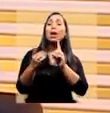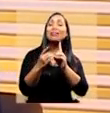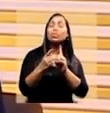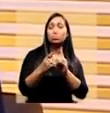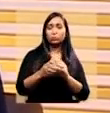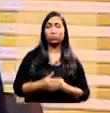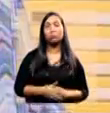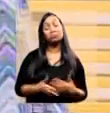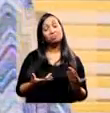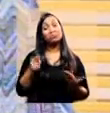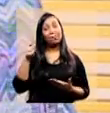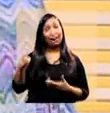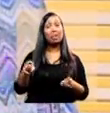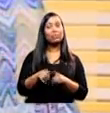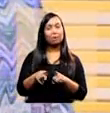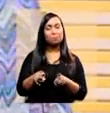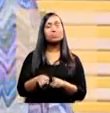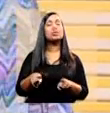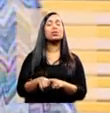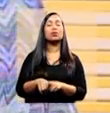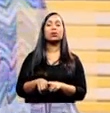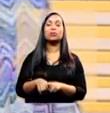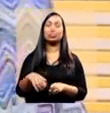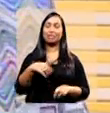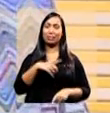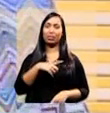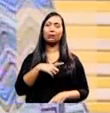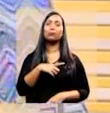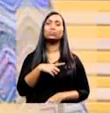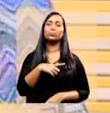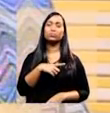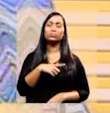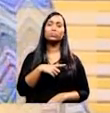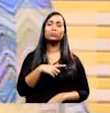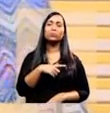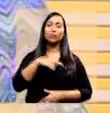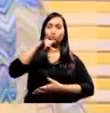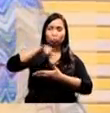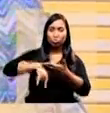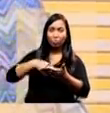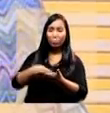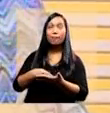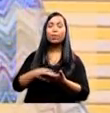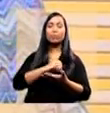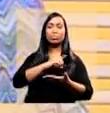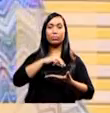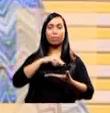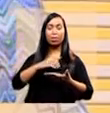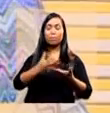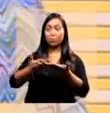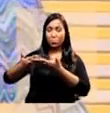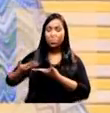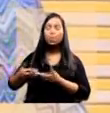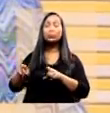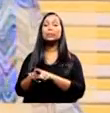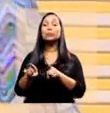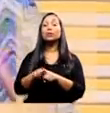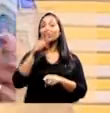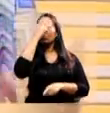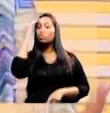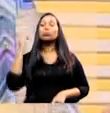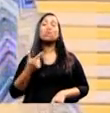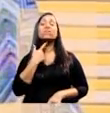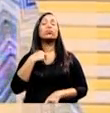esse atendimento lá? Olha, lá também, além da busca ativa, nós temos os encaminhamentos feitos através da delegacia e